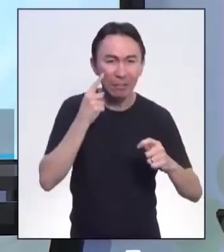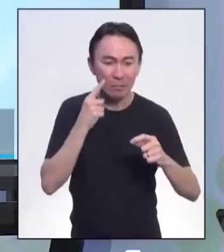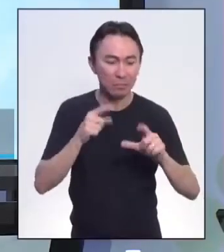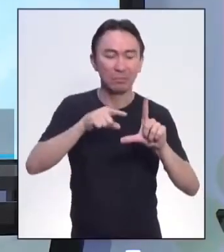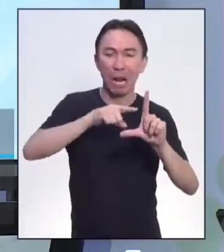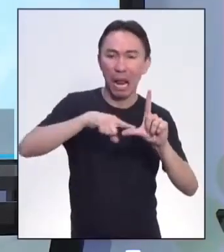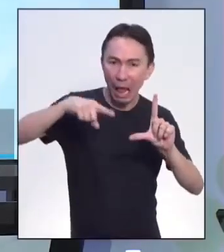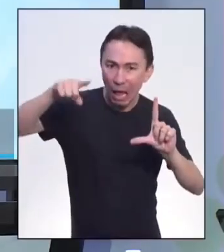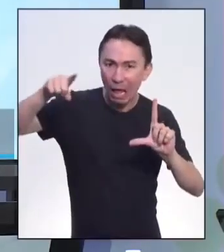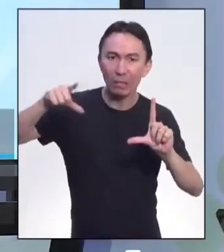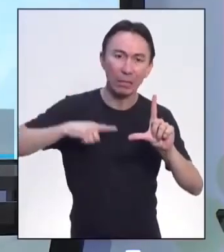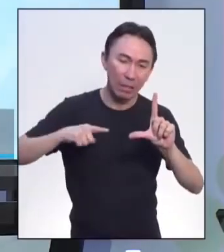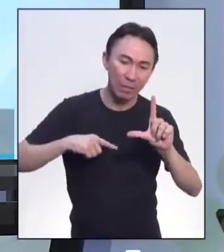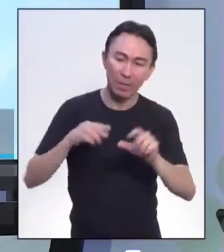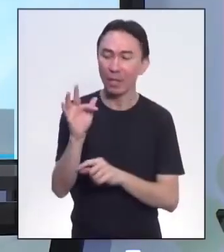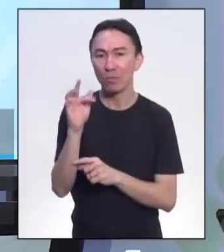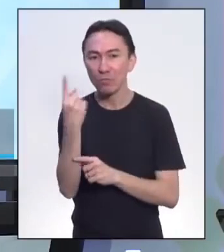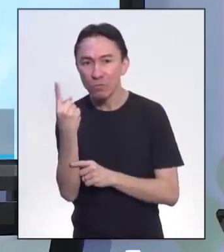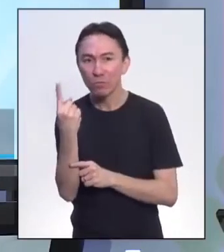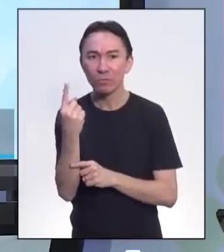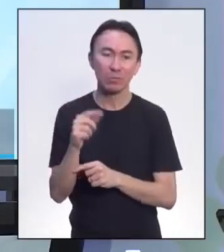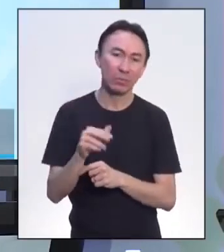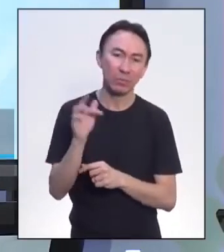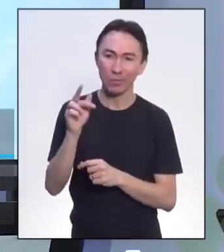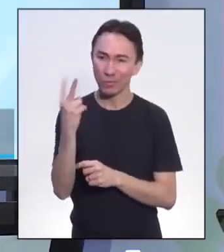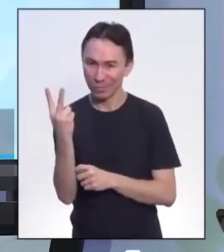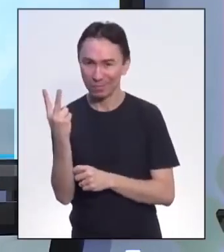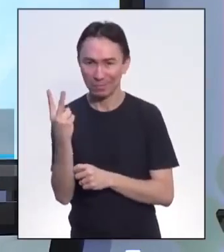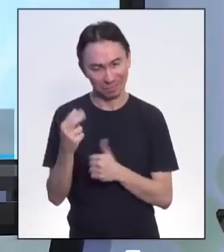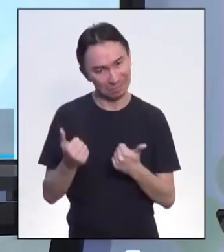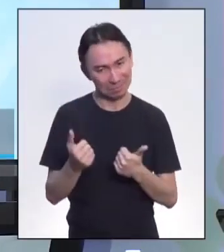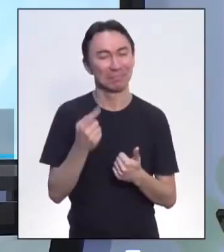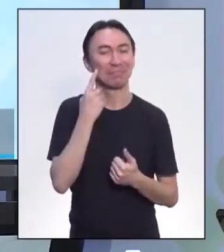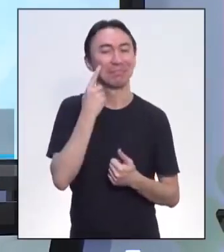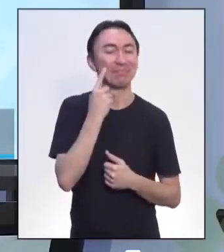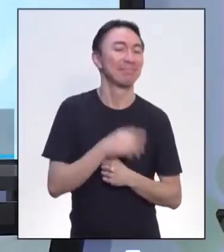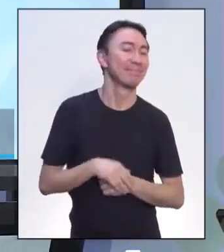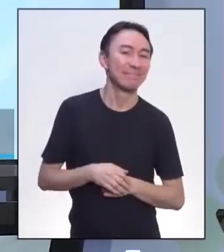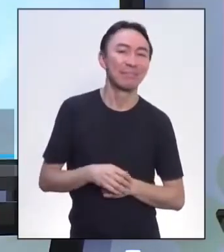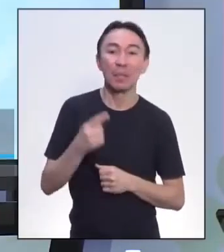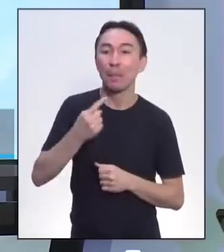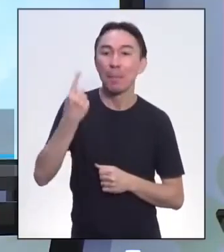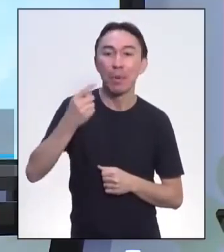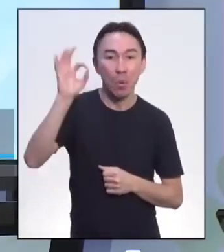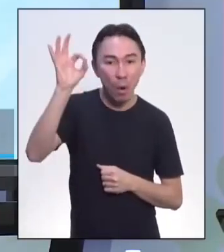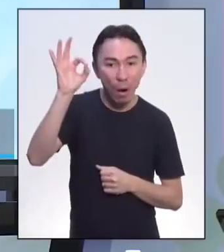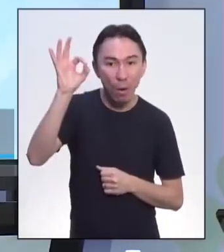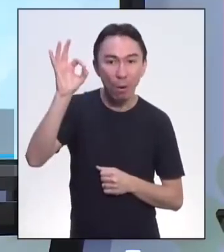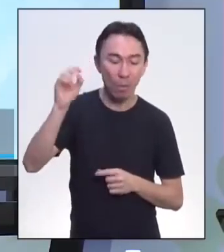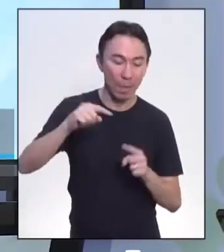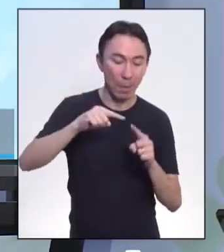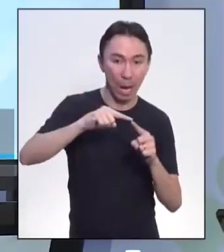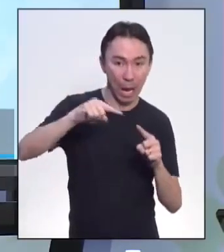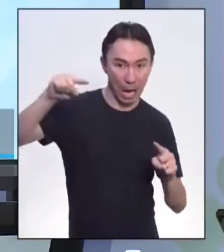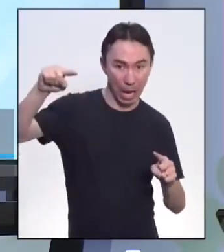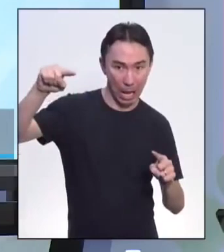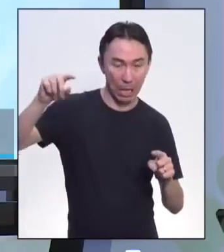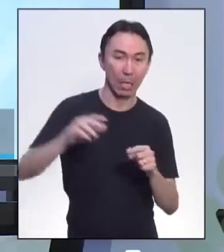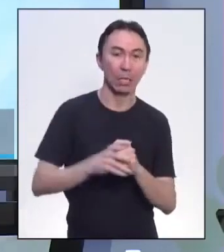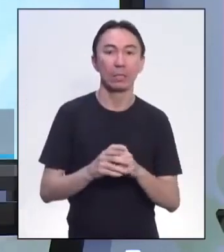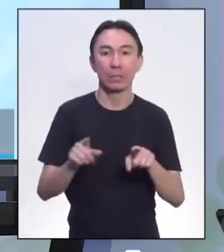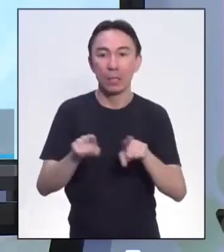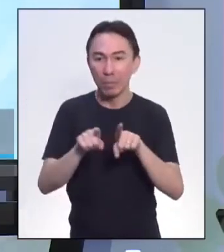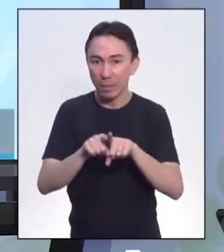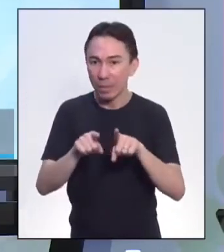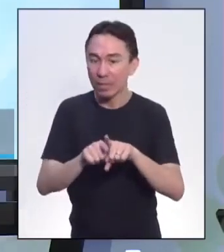do primeiro grau e do segundo grau. Então, hoje nós vamos construir um gráfico de primeiro grau, uma reta, e um gráfico de segundo grau no